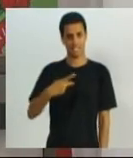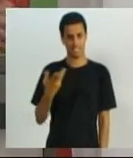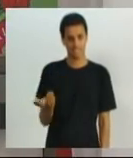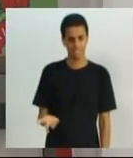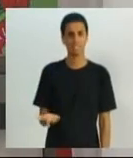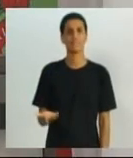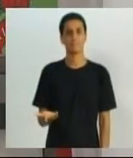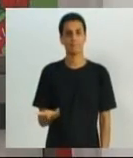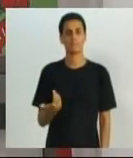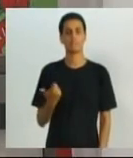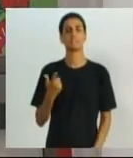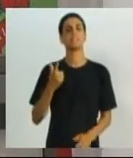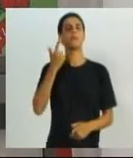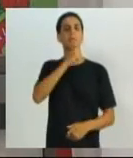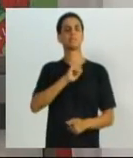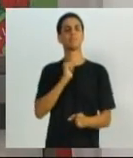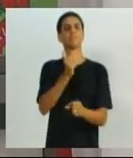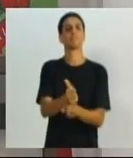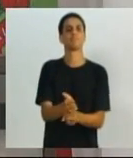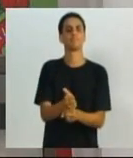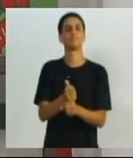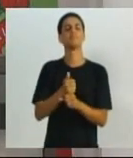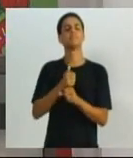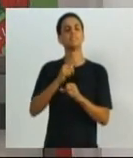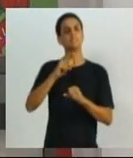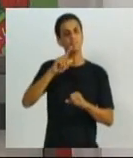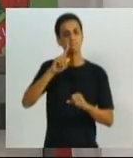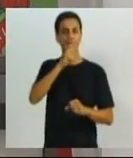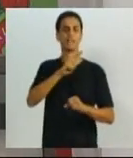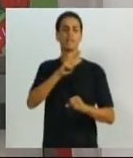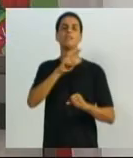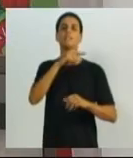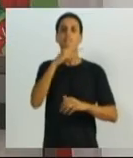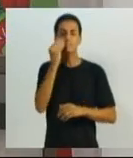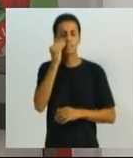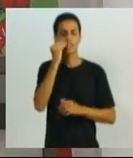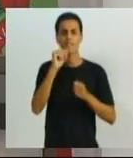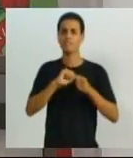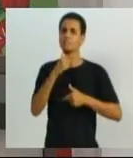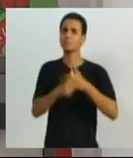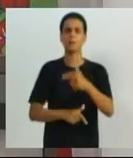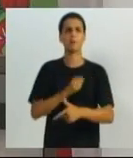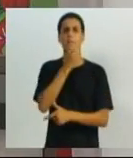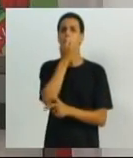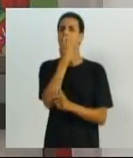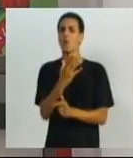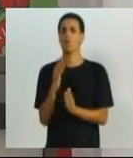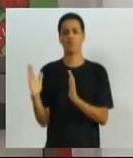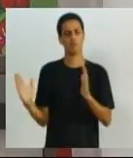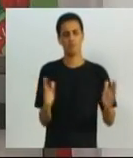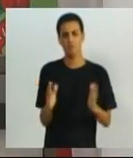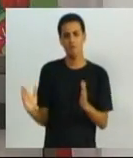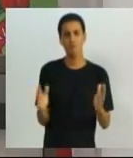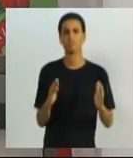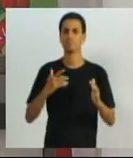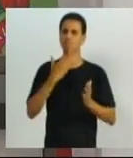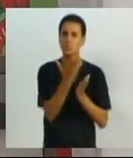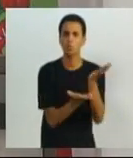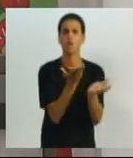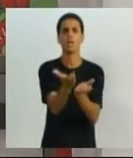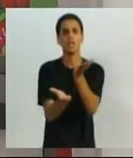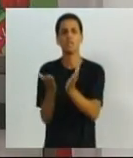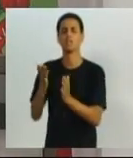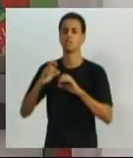tivemos a oportunidade de chegar aqui e estamos buscando fazer o melhor possível, um bom mandato, um bom trabalho, muito atuante, com